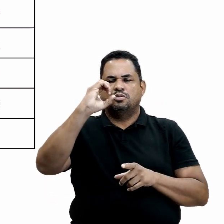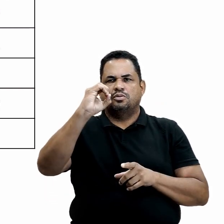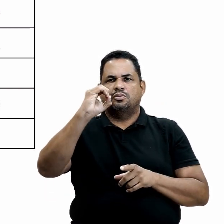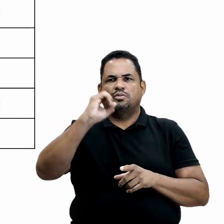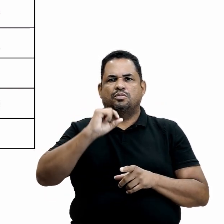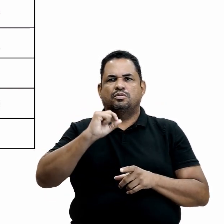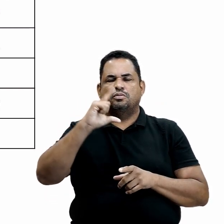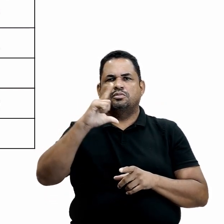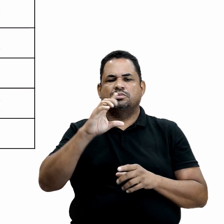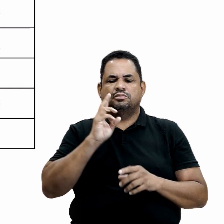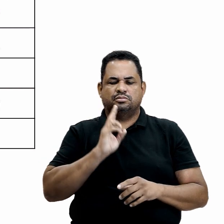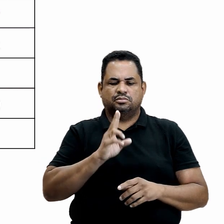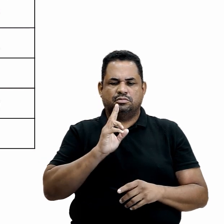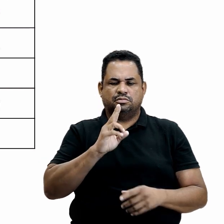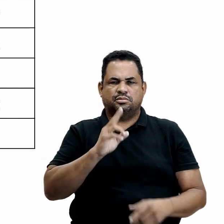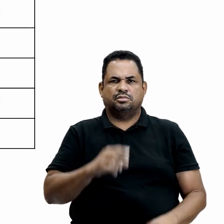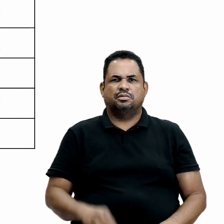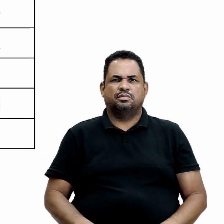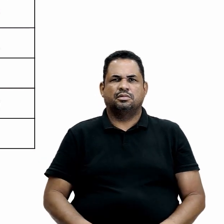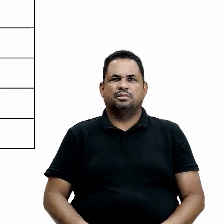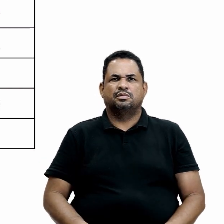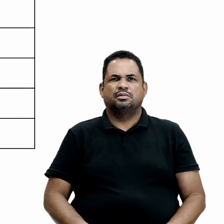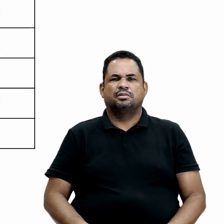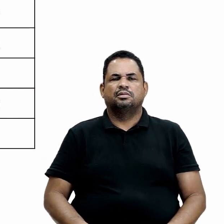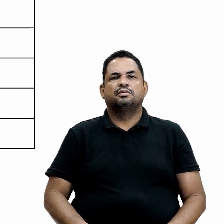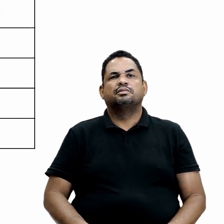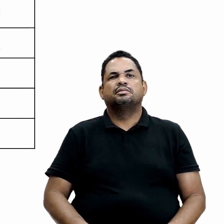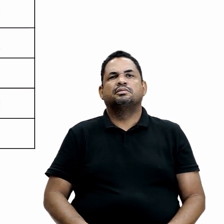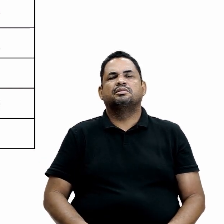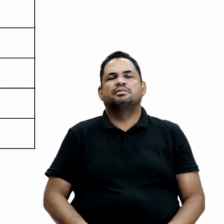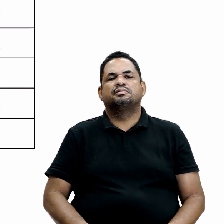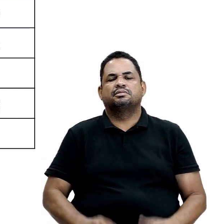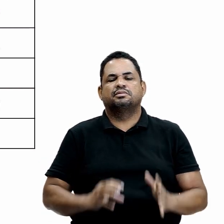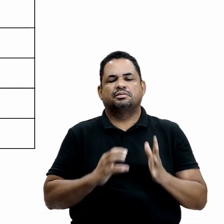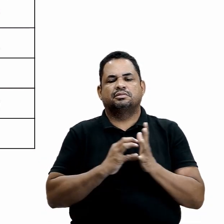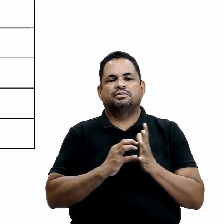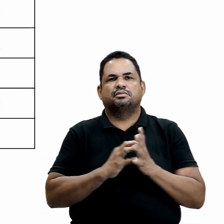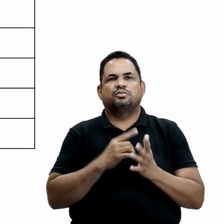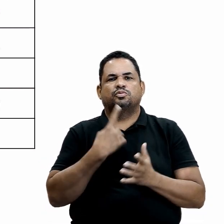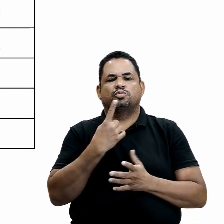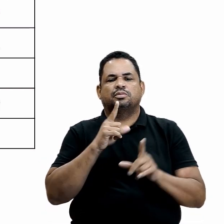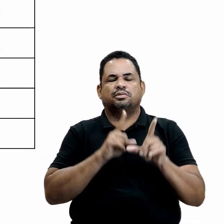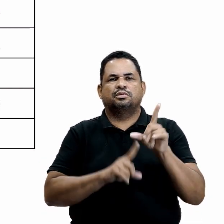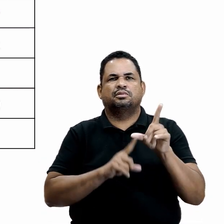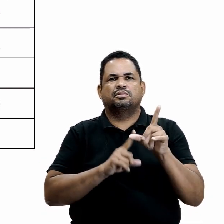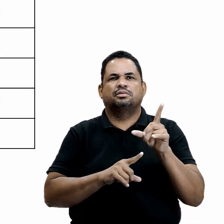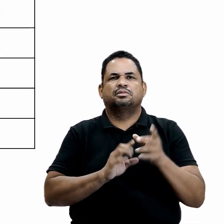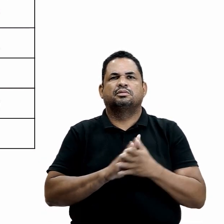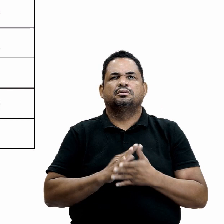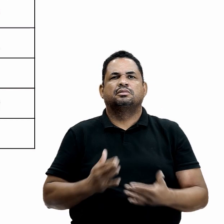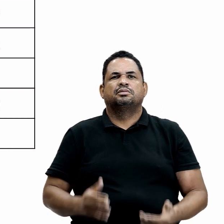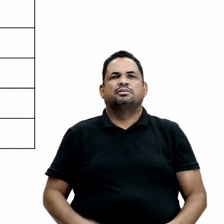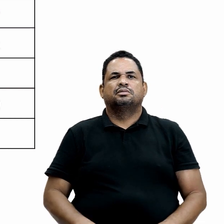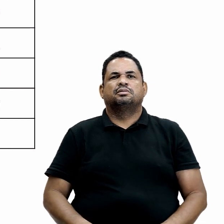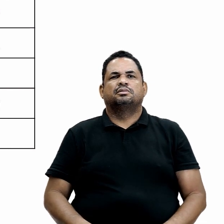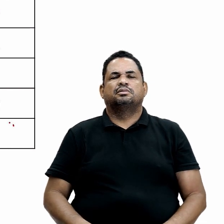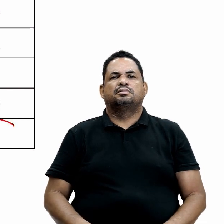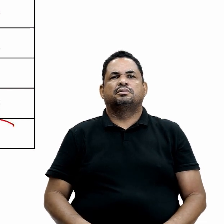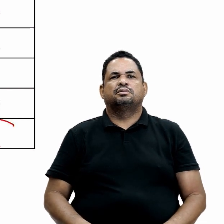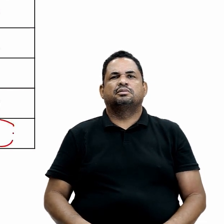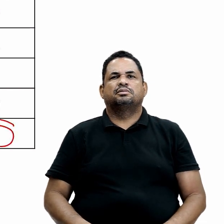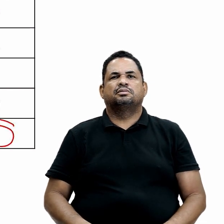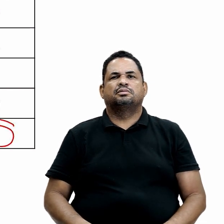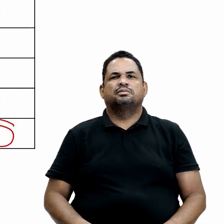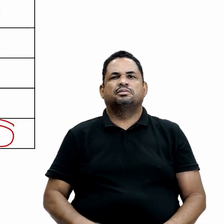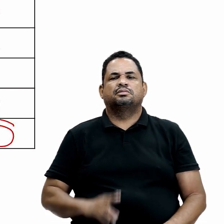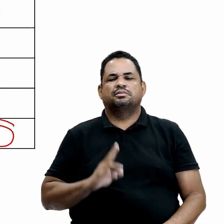sempre que o símbolo for apenas uma letra, esta letra, consequentemente, será